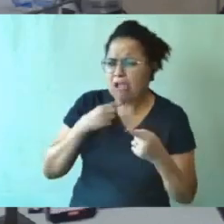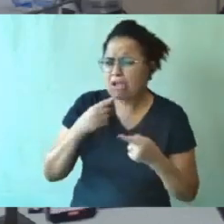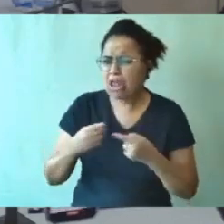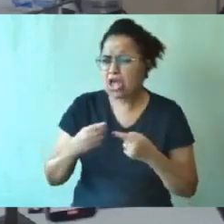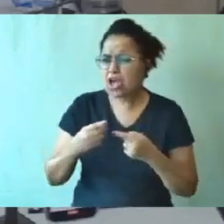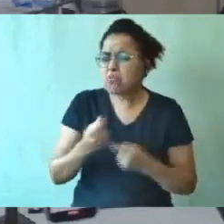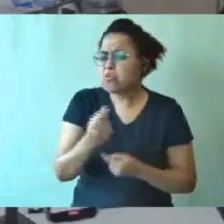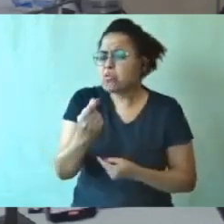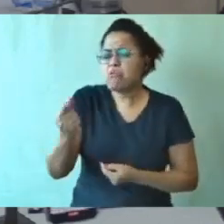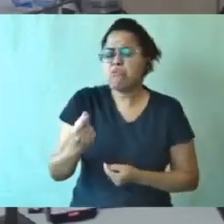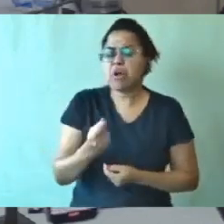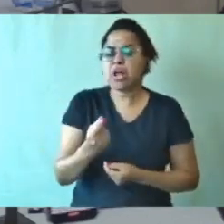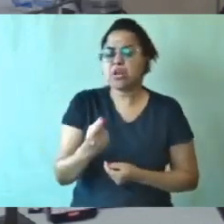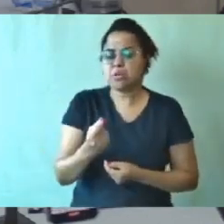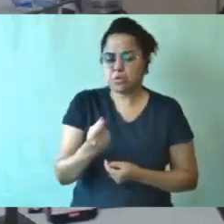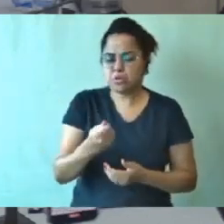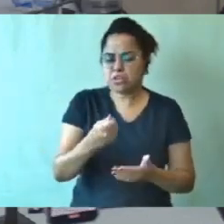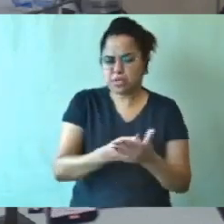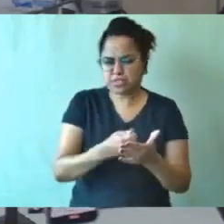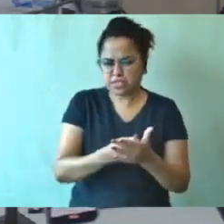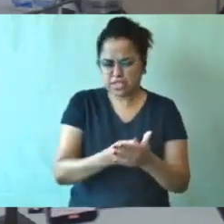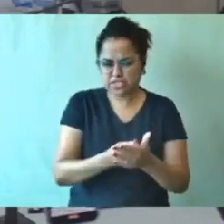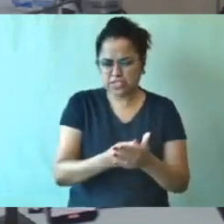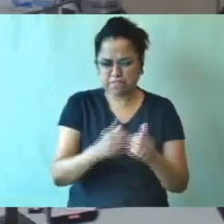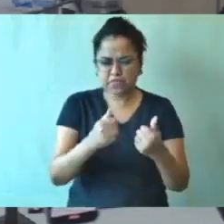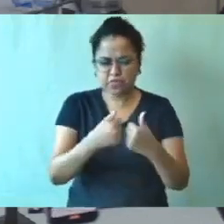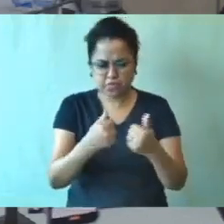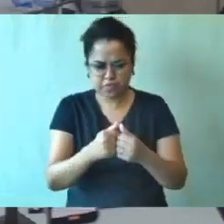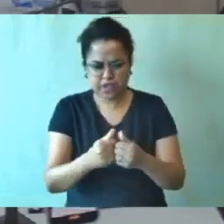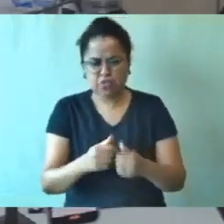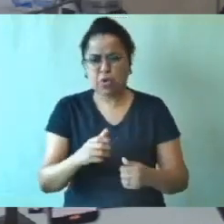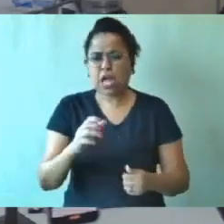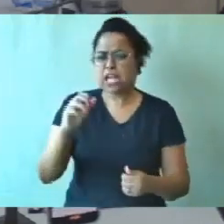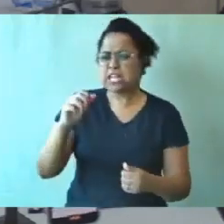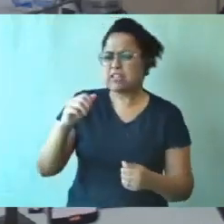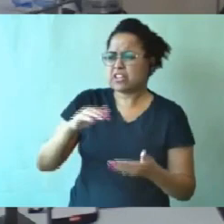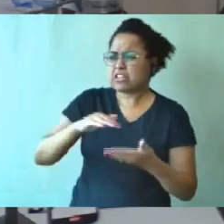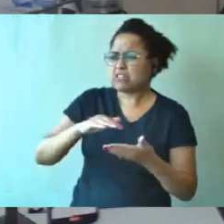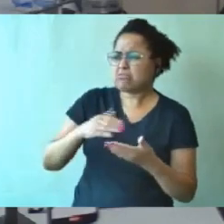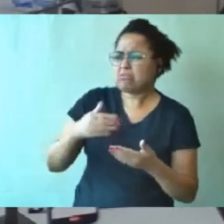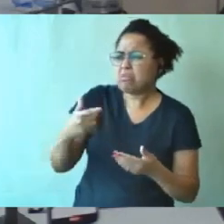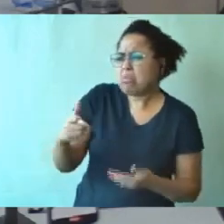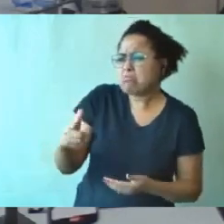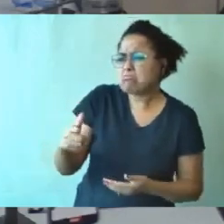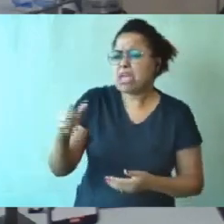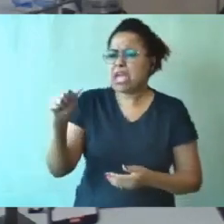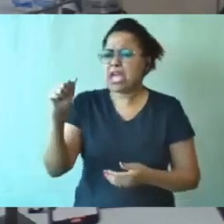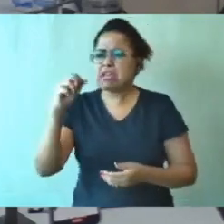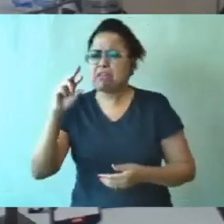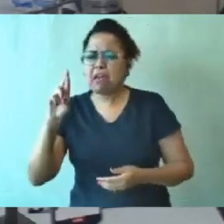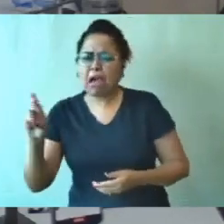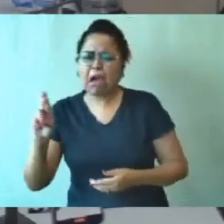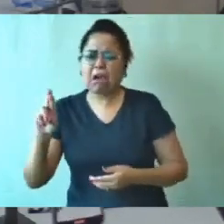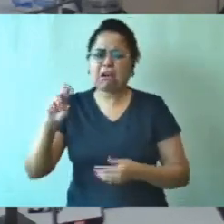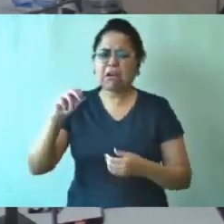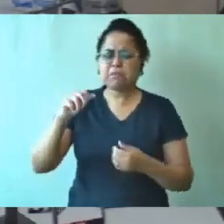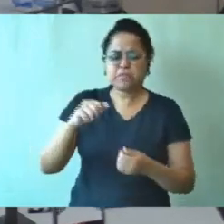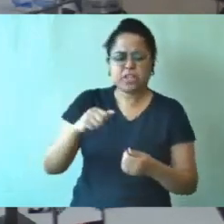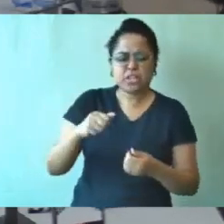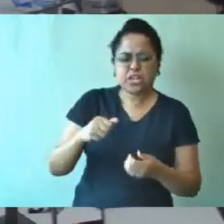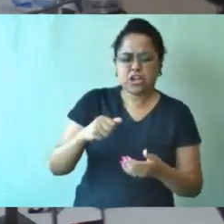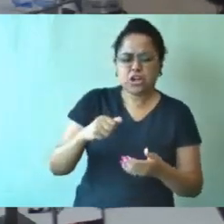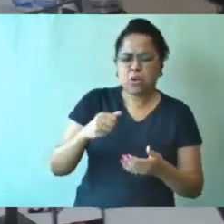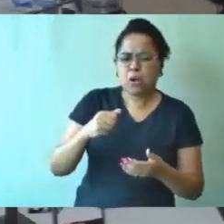da qualidade de um ônibus que tem ar-condicionado, de um ônibus que não esteja com a cadeira quebrada, de um ônibus que esteja, pelo menos, limpo.